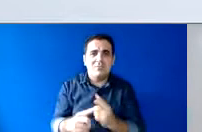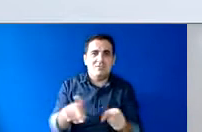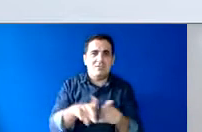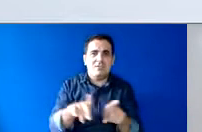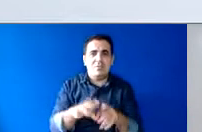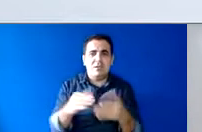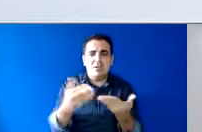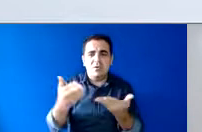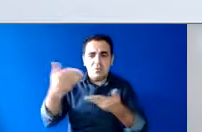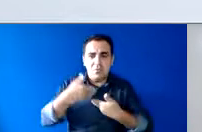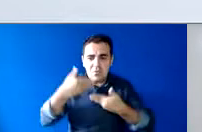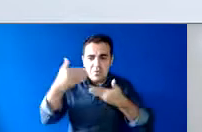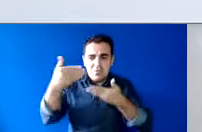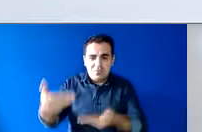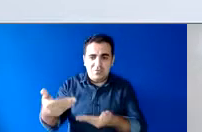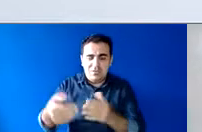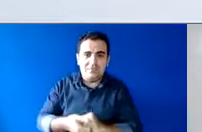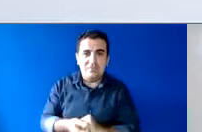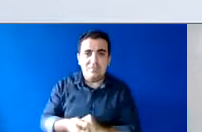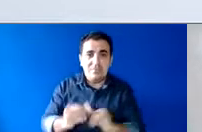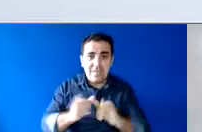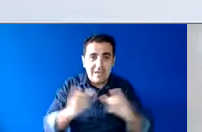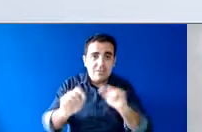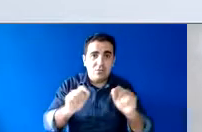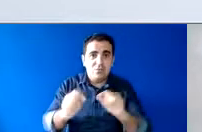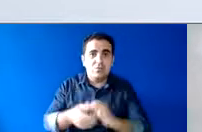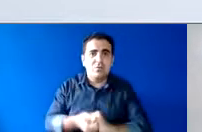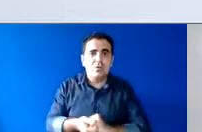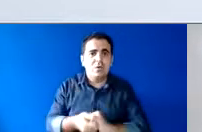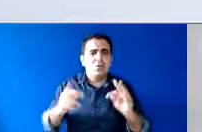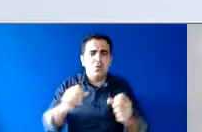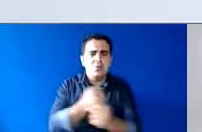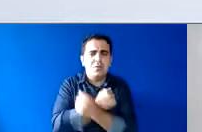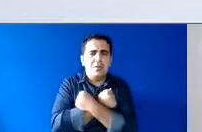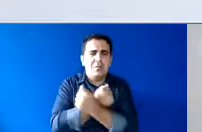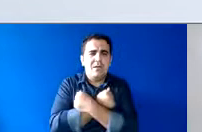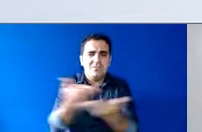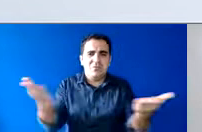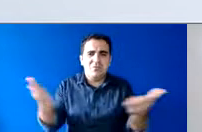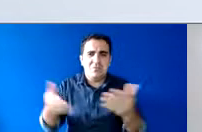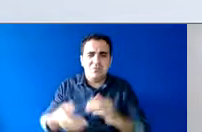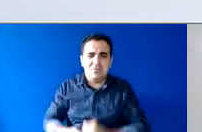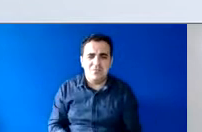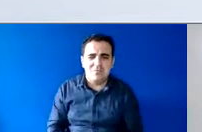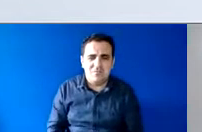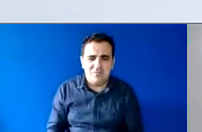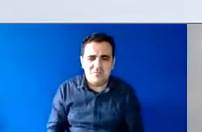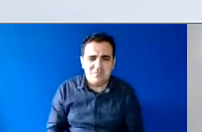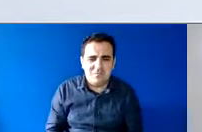o convite que me foi feito e dizer que estou à disposição de vocês. Um grande abraço a todos.